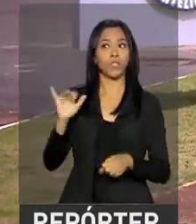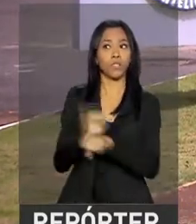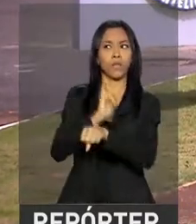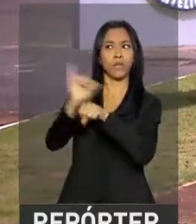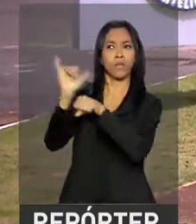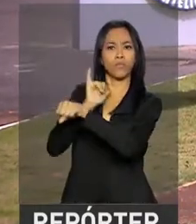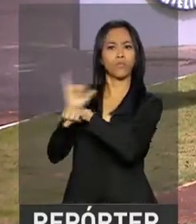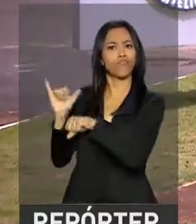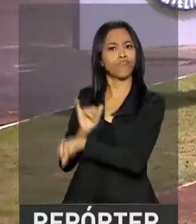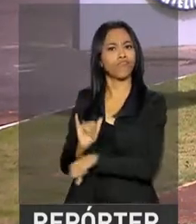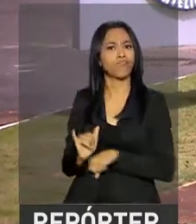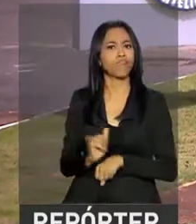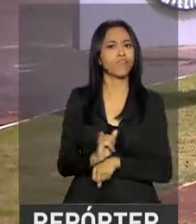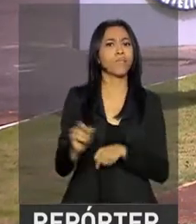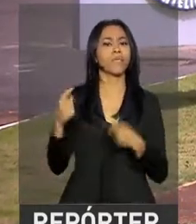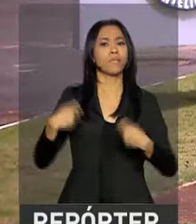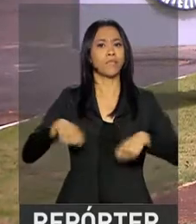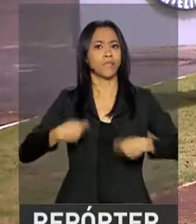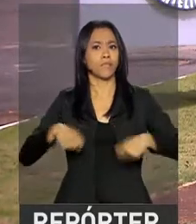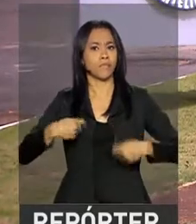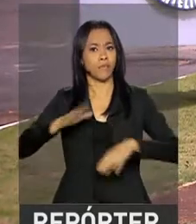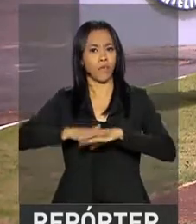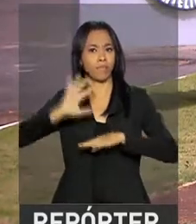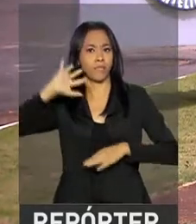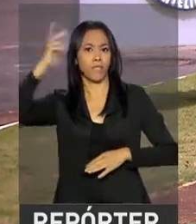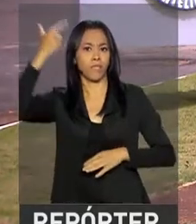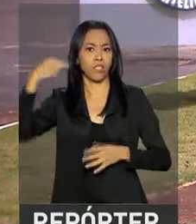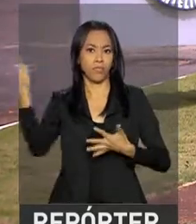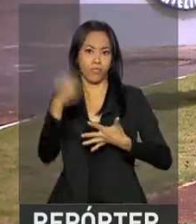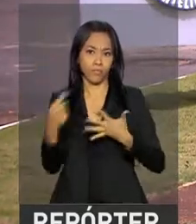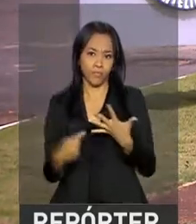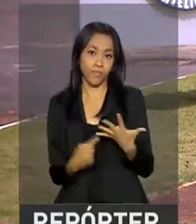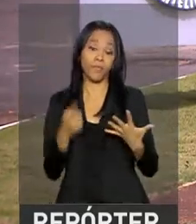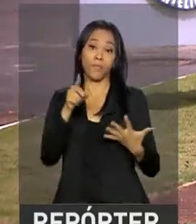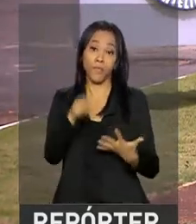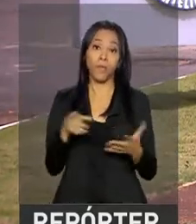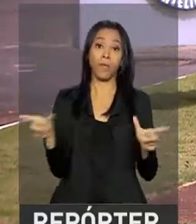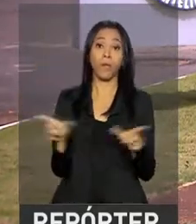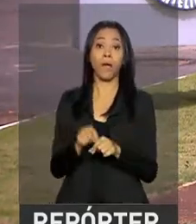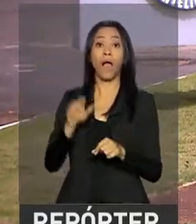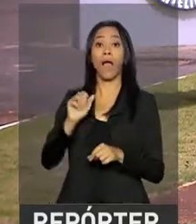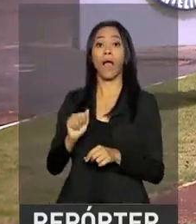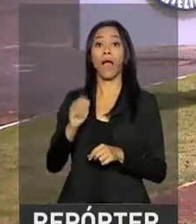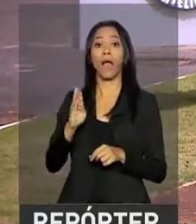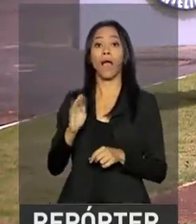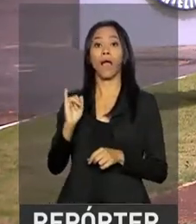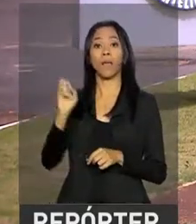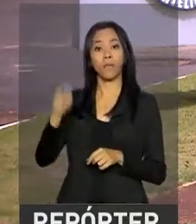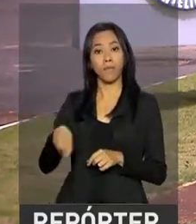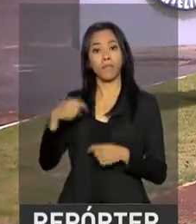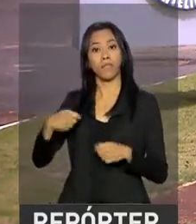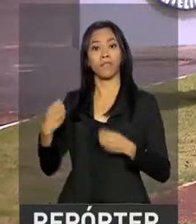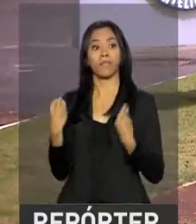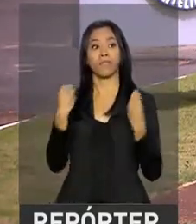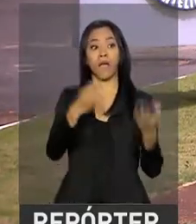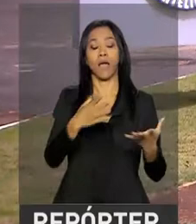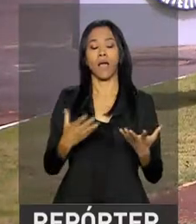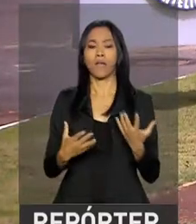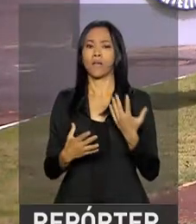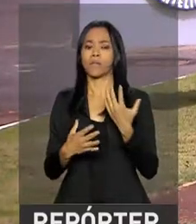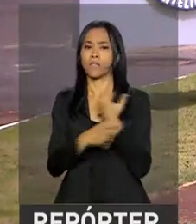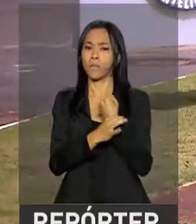necessárias para o processo de decisão a agência deve assegurar que o governo federal tem acesso a